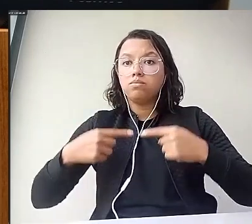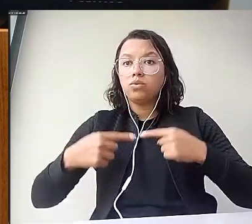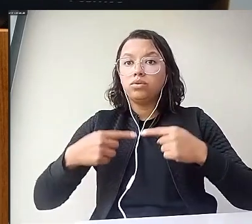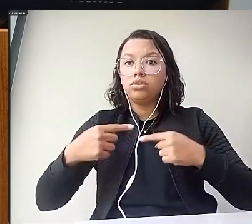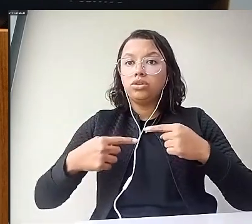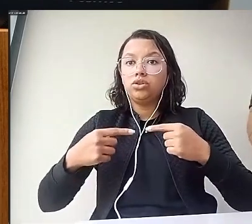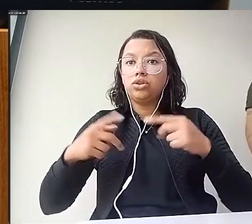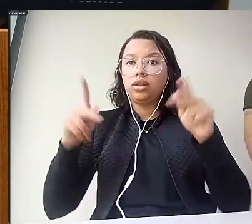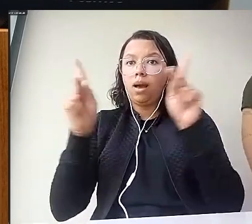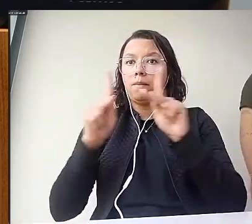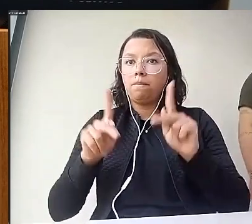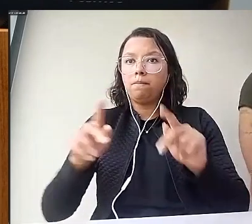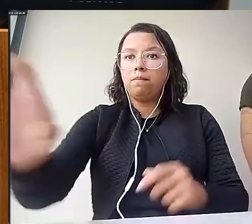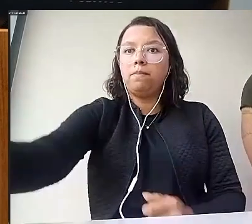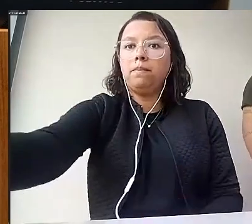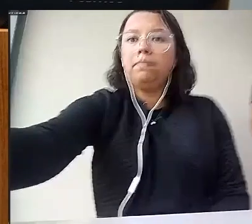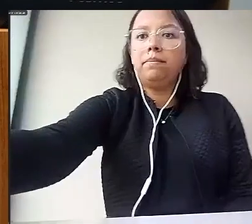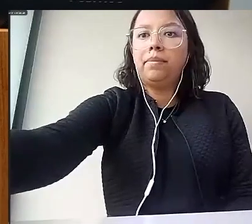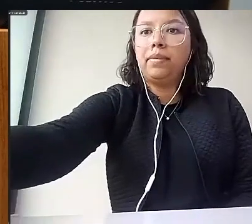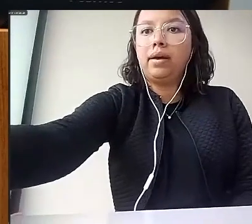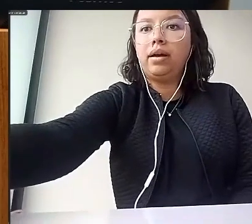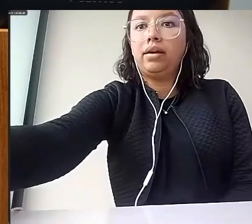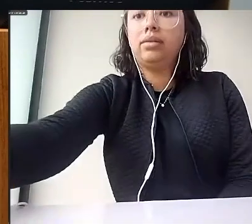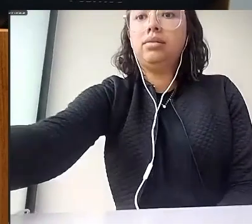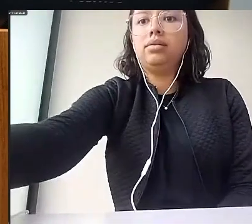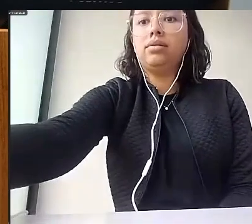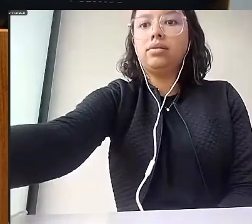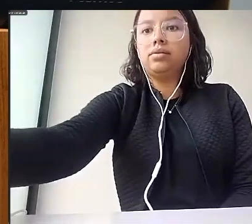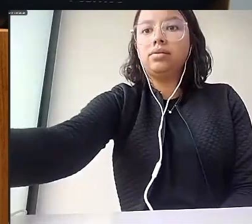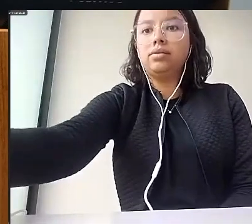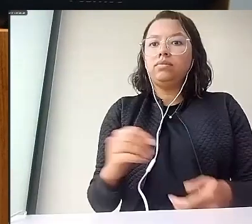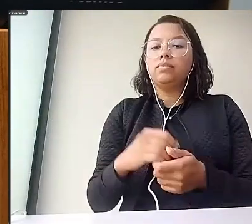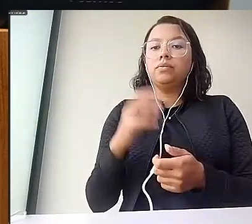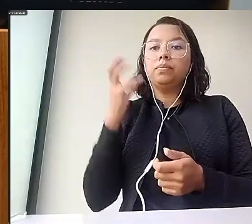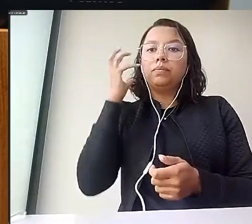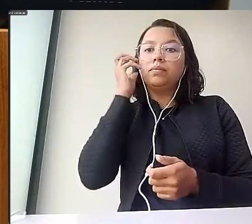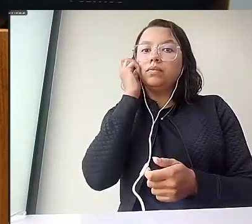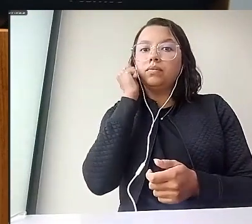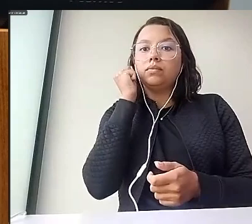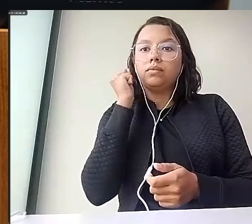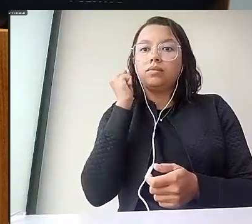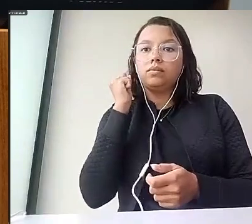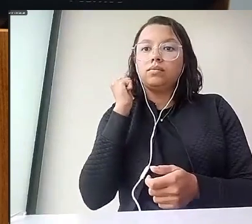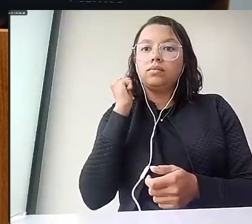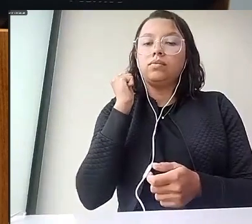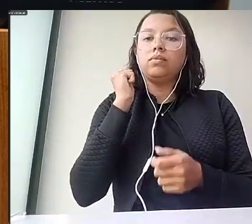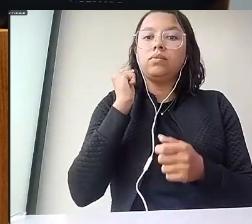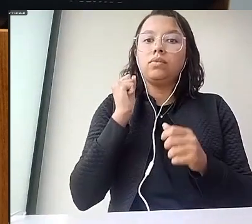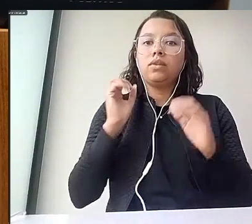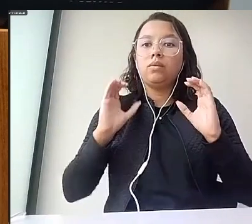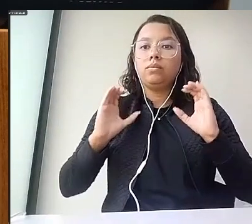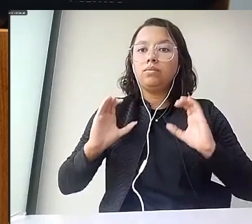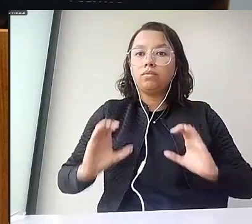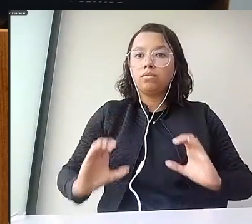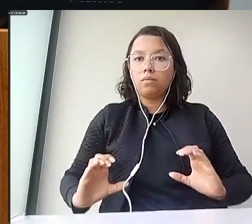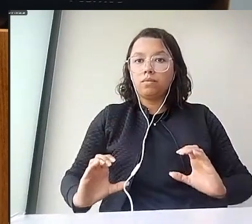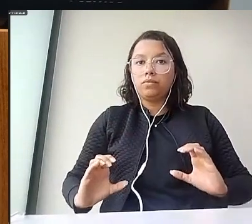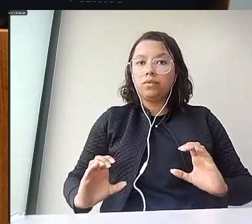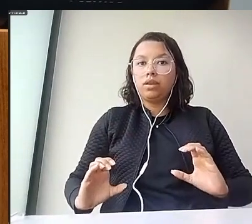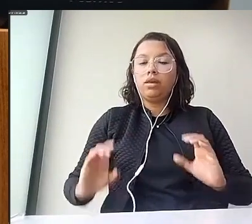apaziguamento do nível Chamberlain, né, para adotar justamente uma postura de democracia militante,